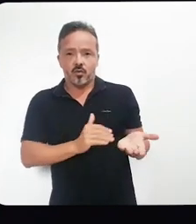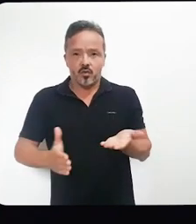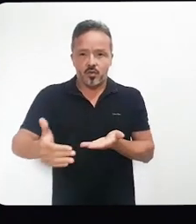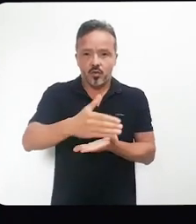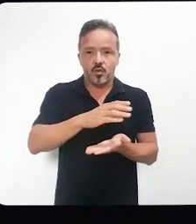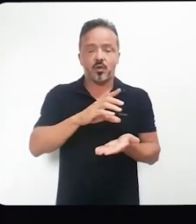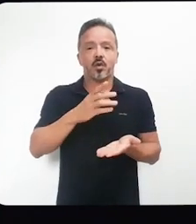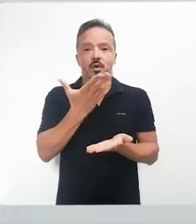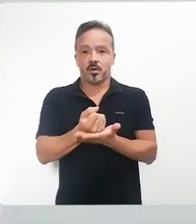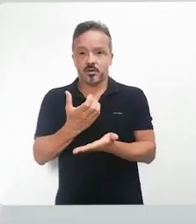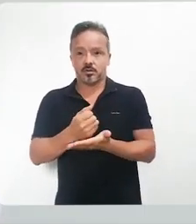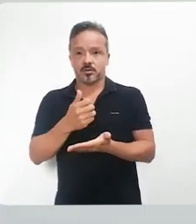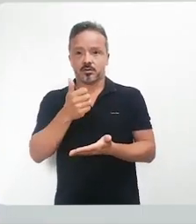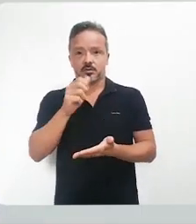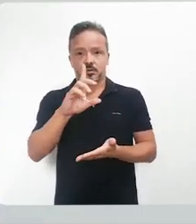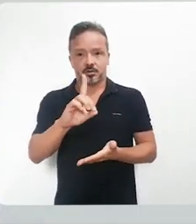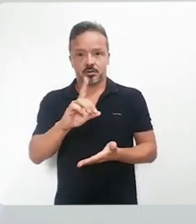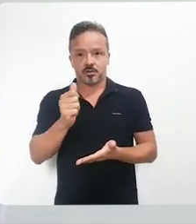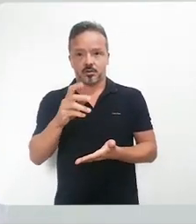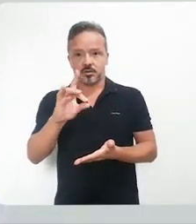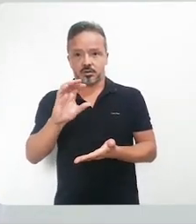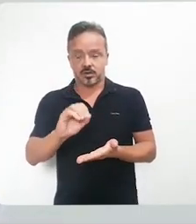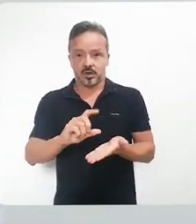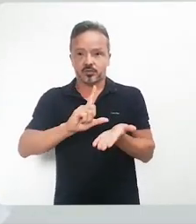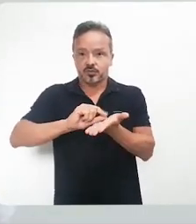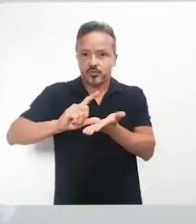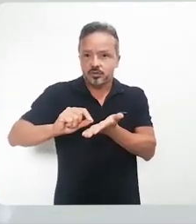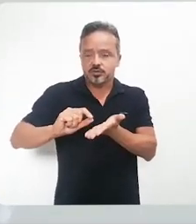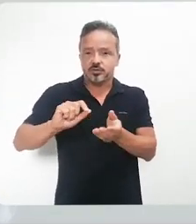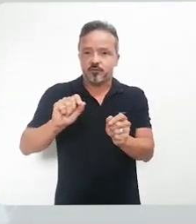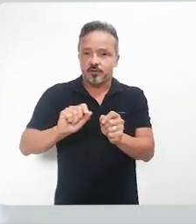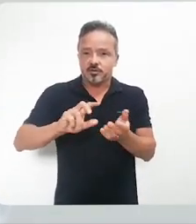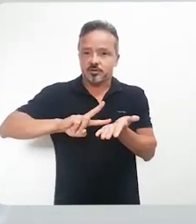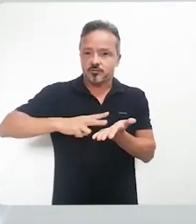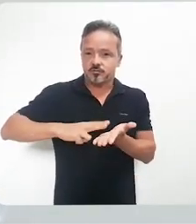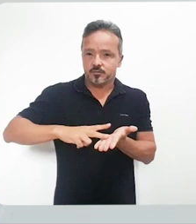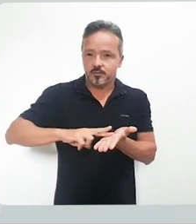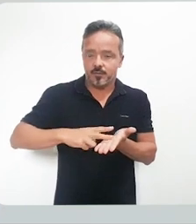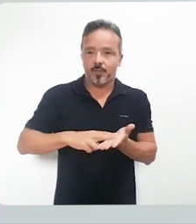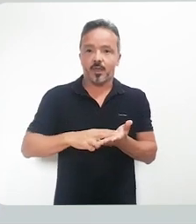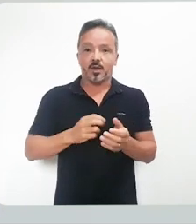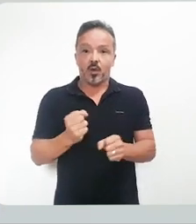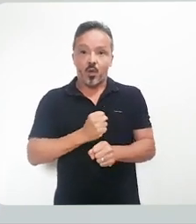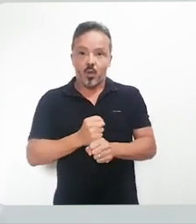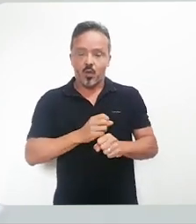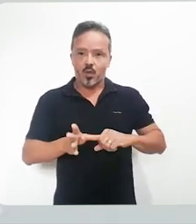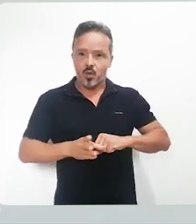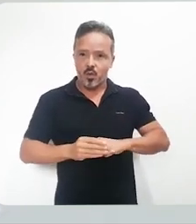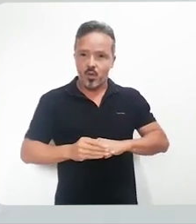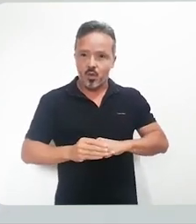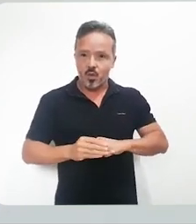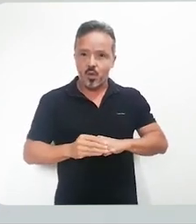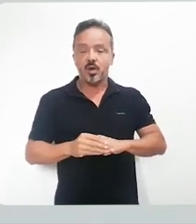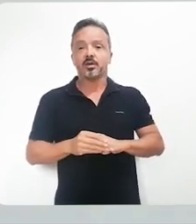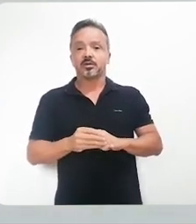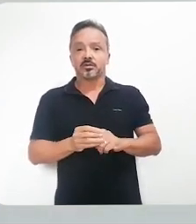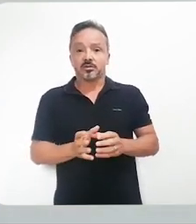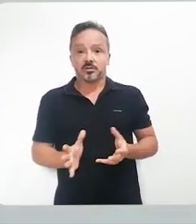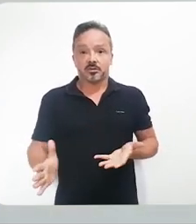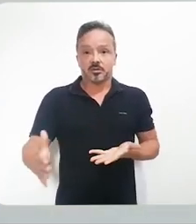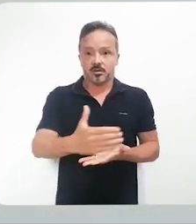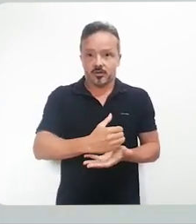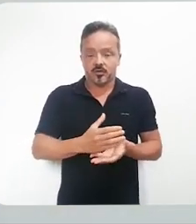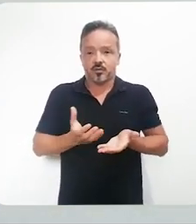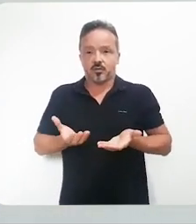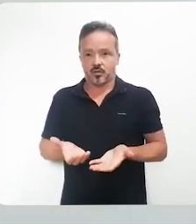sobre o coronavírus. Estão fazendo um processo de seleção dos melhores artigos publicados nos